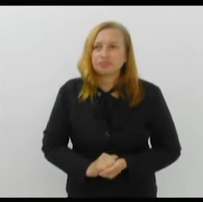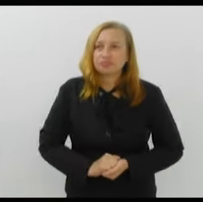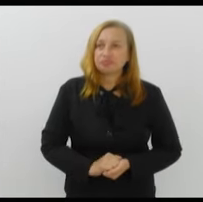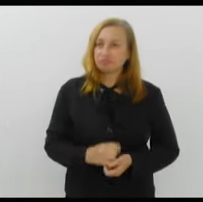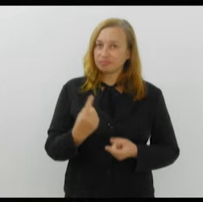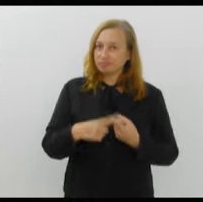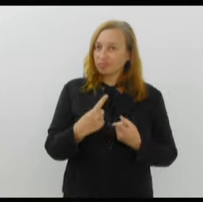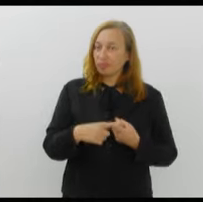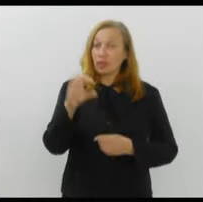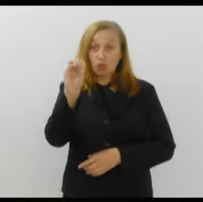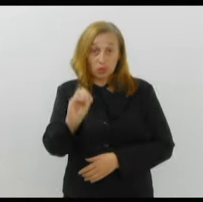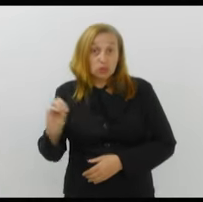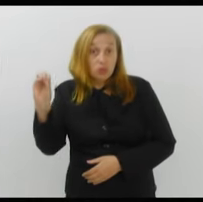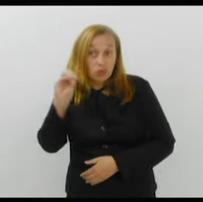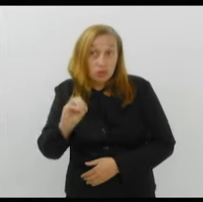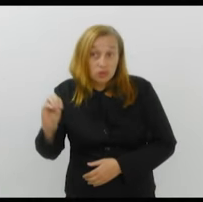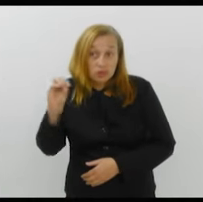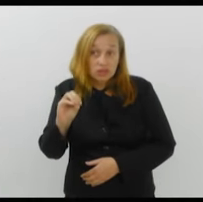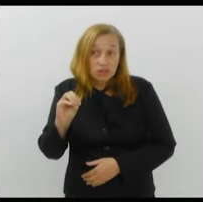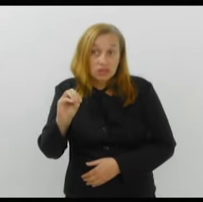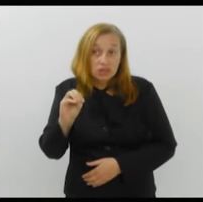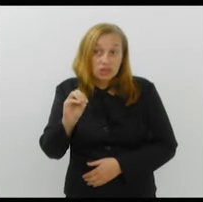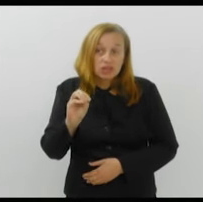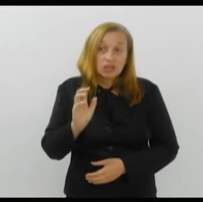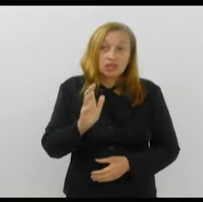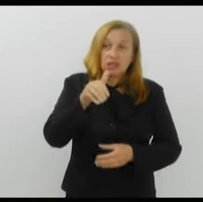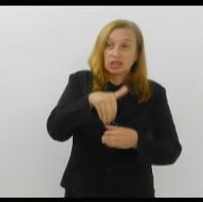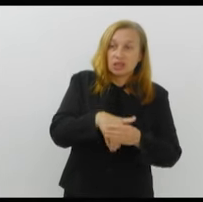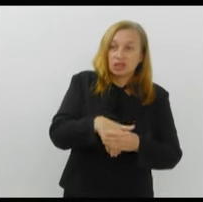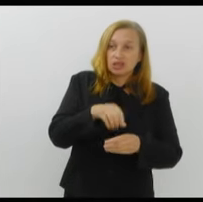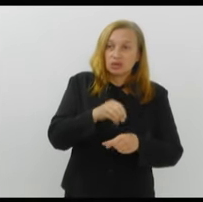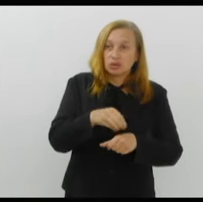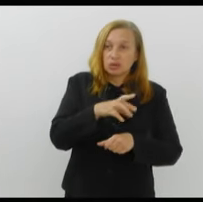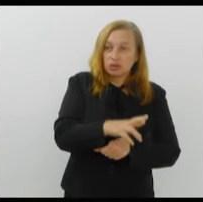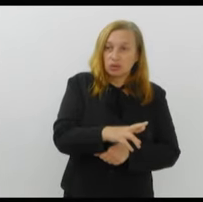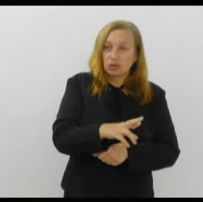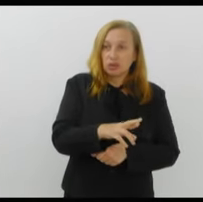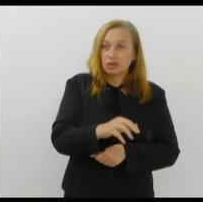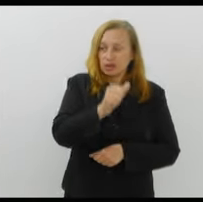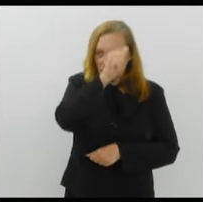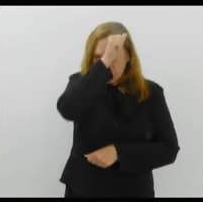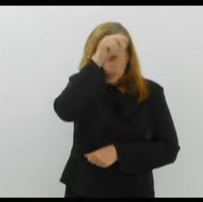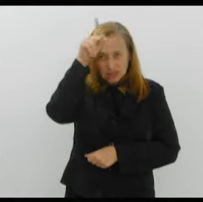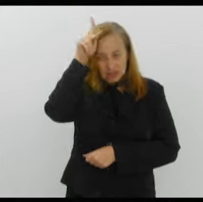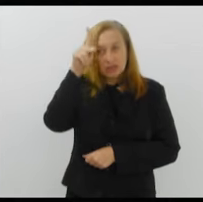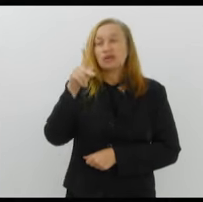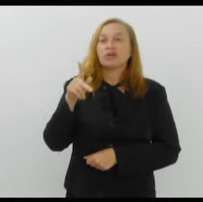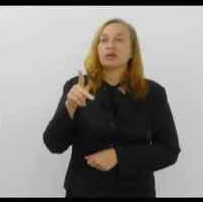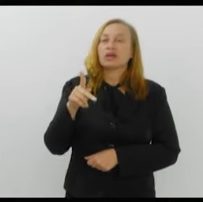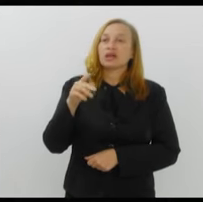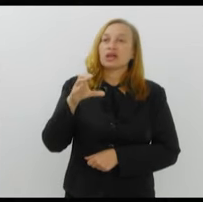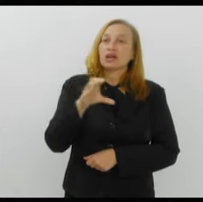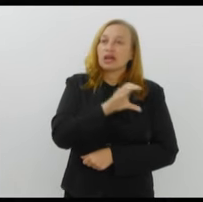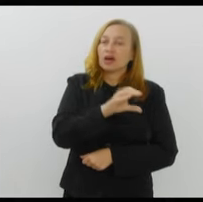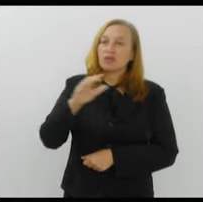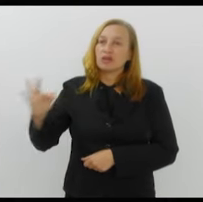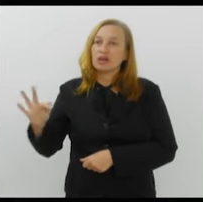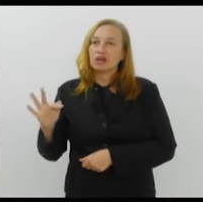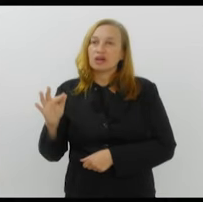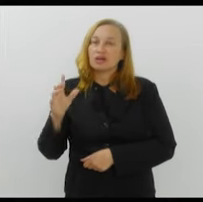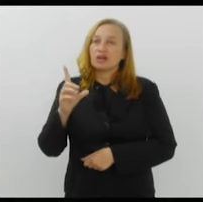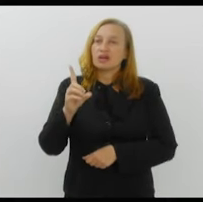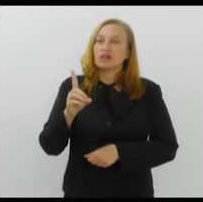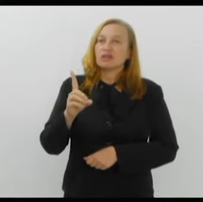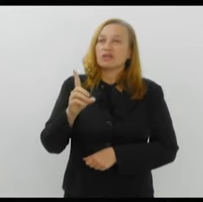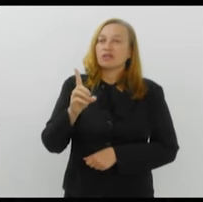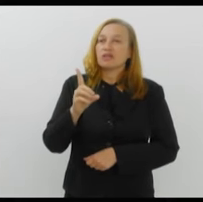porque em outubro a gente elege doutor Serginho, prefeito de Cabo Frio, a gente elege Valdeci da Saúde, prefeito de